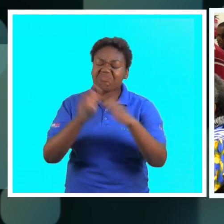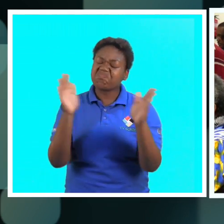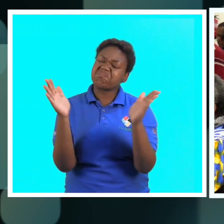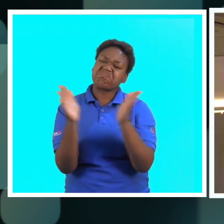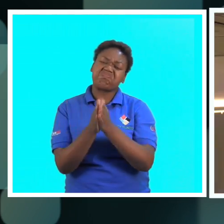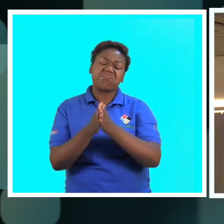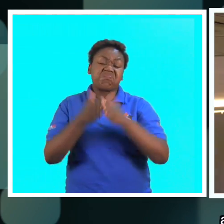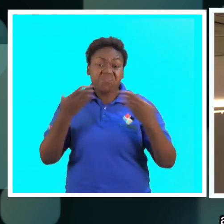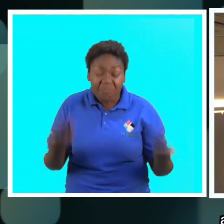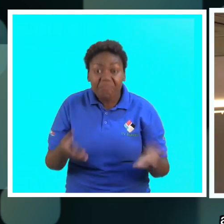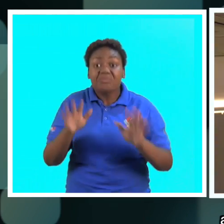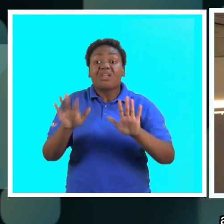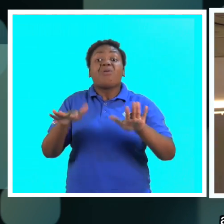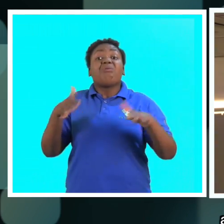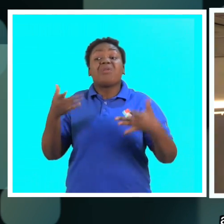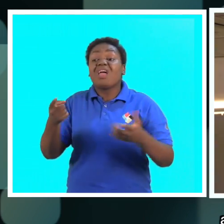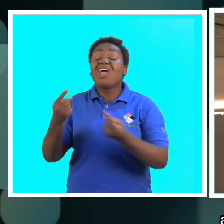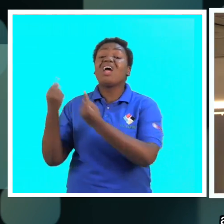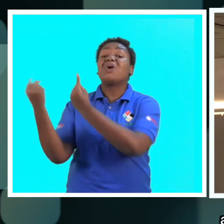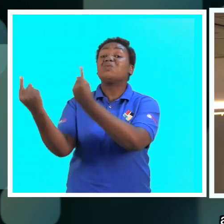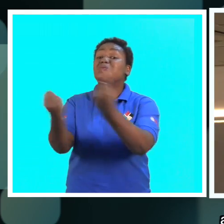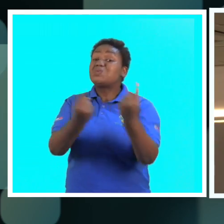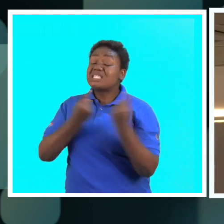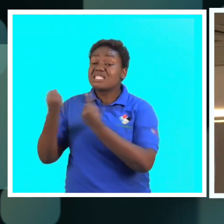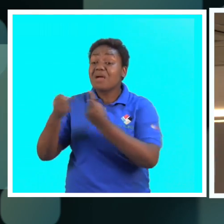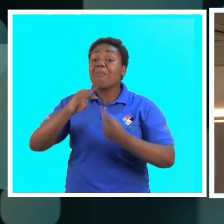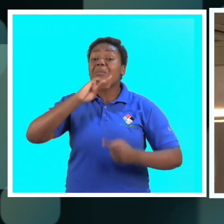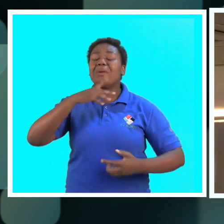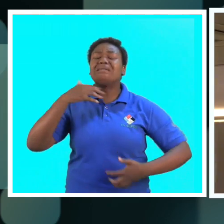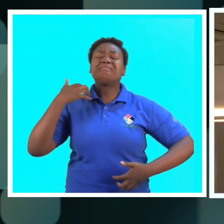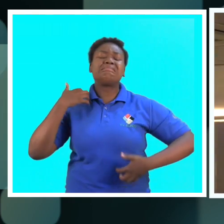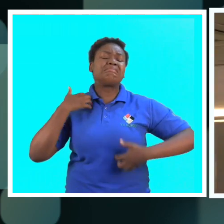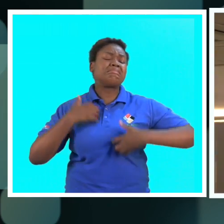situação, acrescentando a preocupação dos pais.